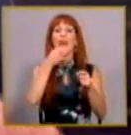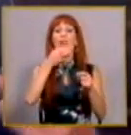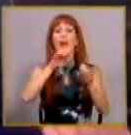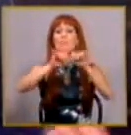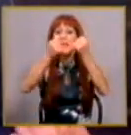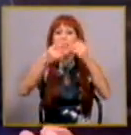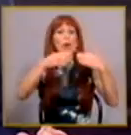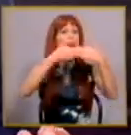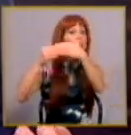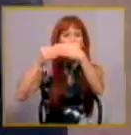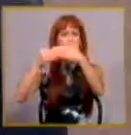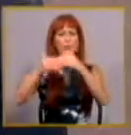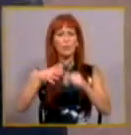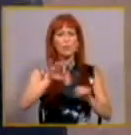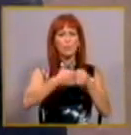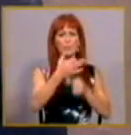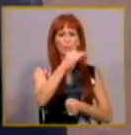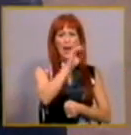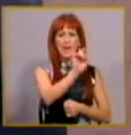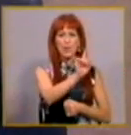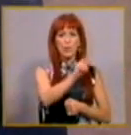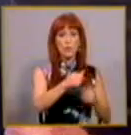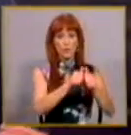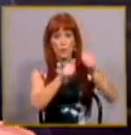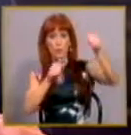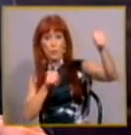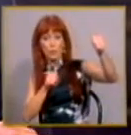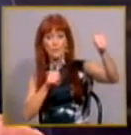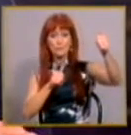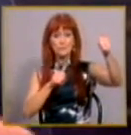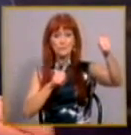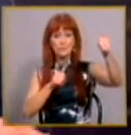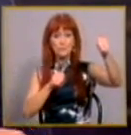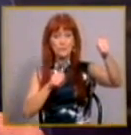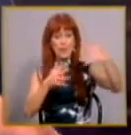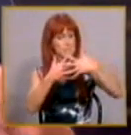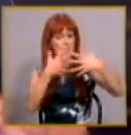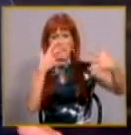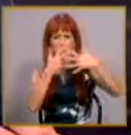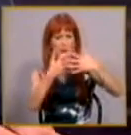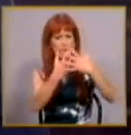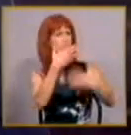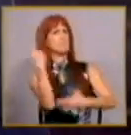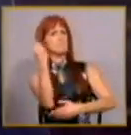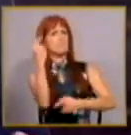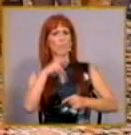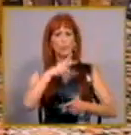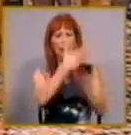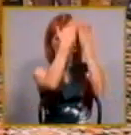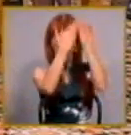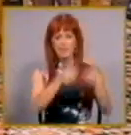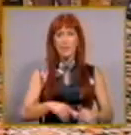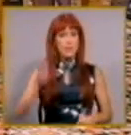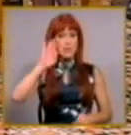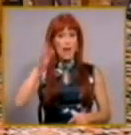partidos. O líder do Partido Socialista é, de longe, o líder com maior notoriedade em Portugal. Como